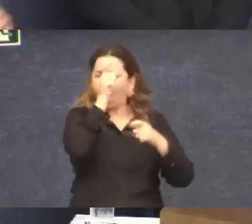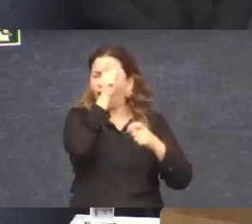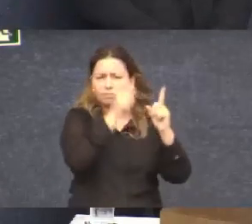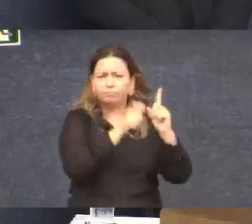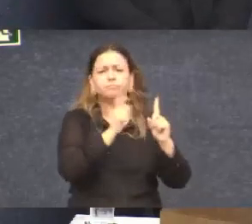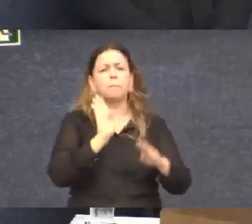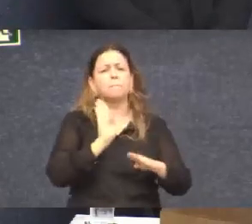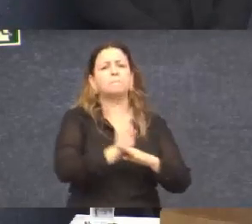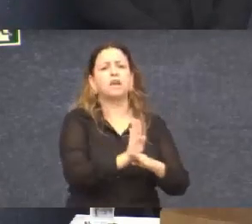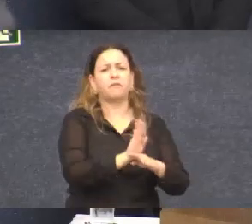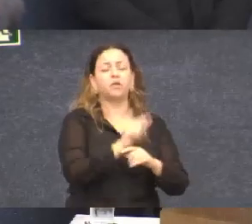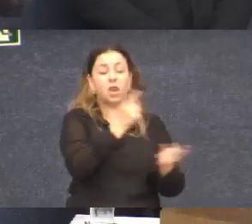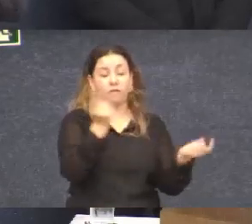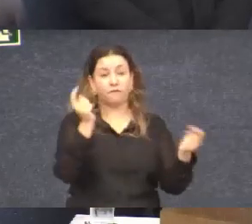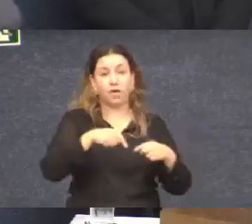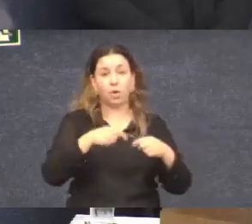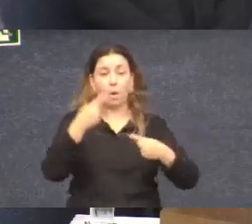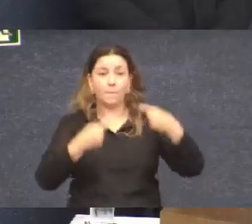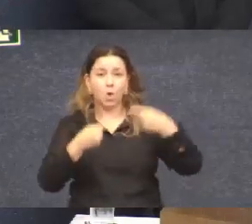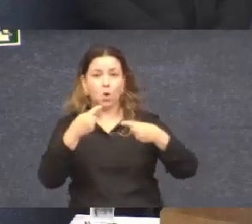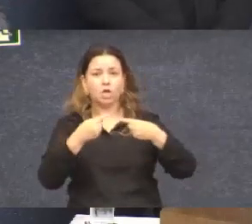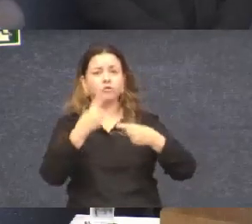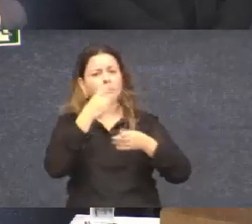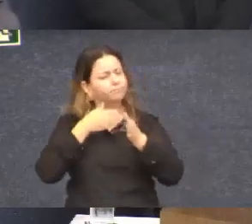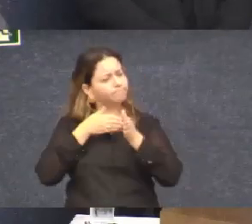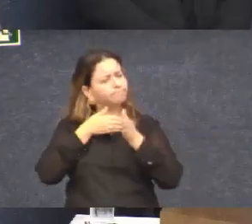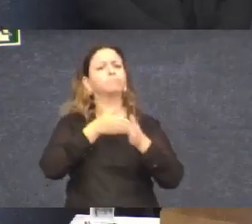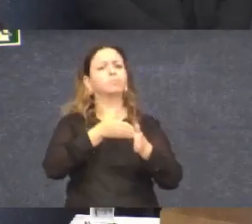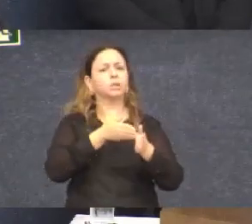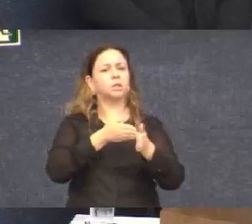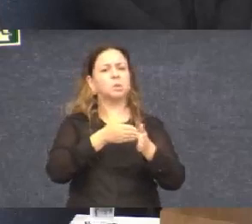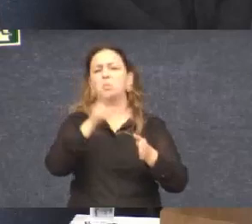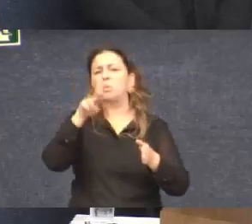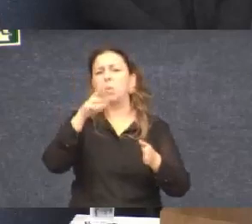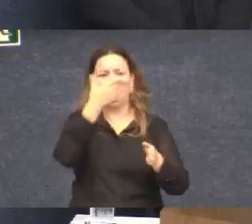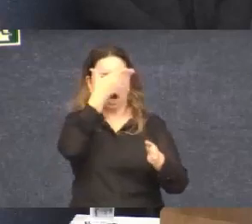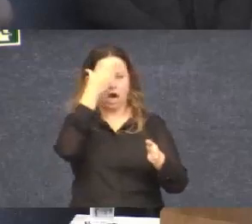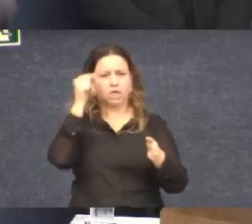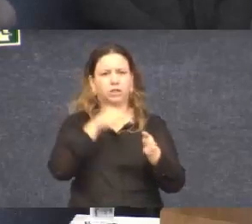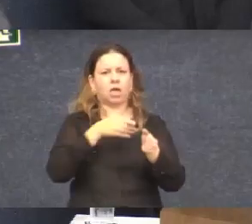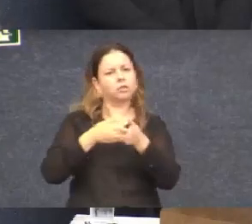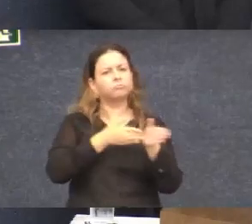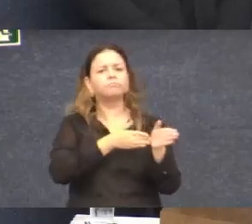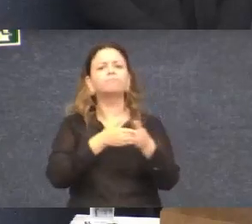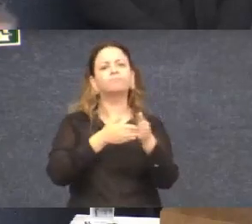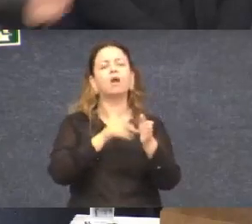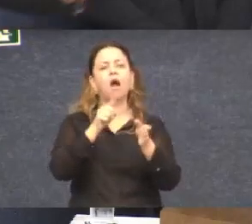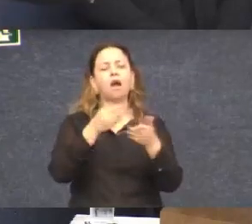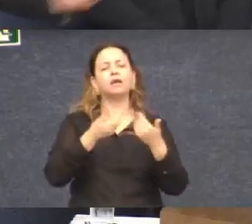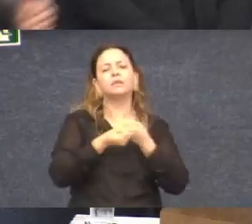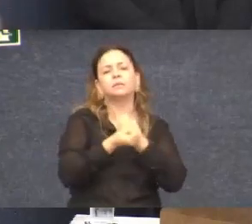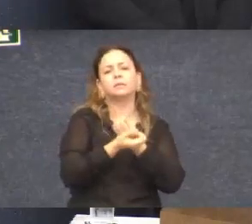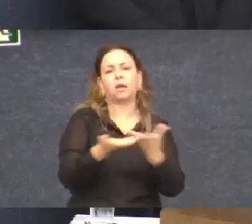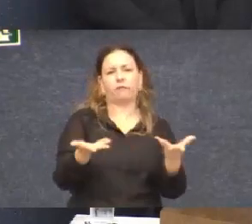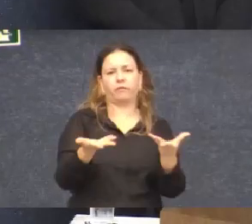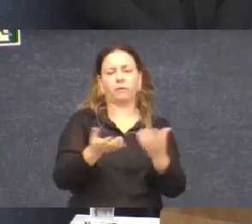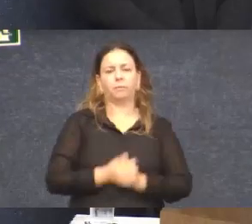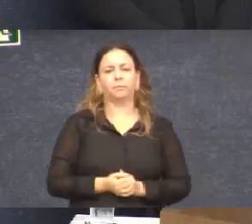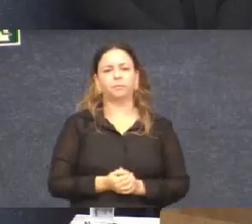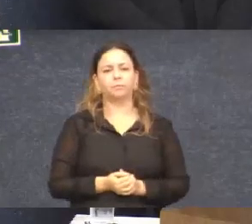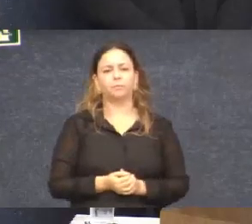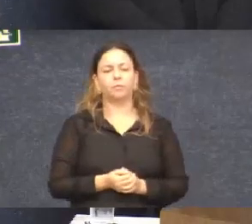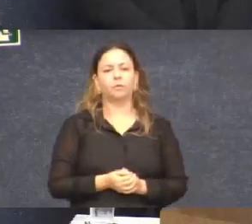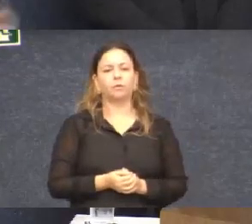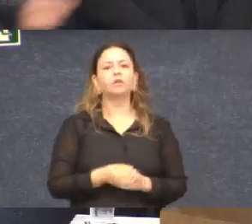veio para a política com uma missão e não perde essa missão minuto sequer na sua caminhada, que é de servir. Eu aprendo com Arantes, estou